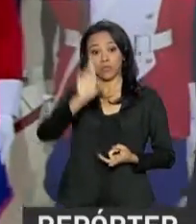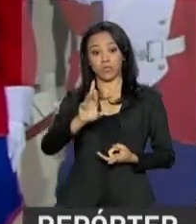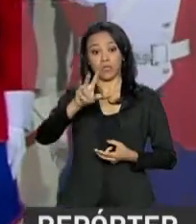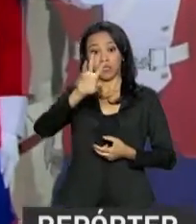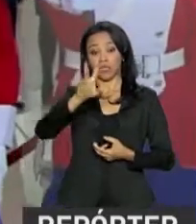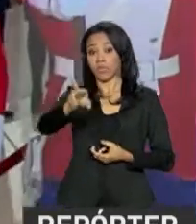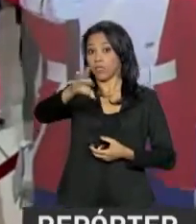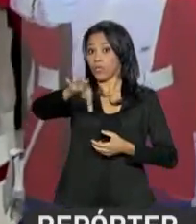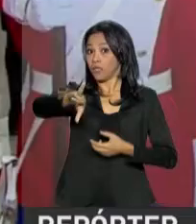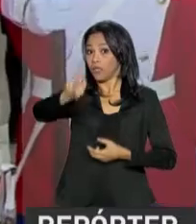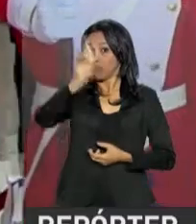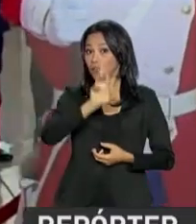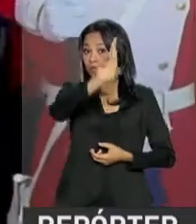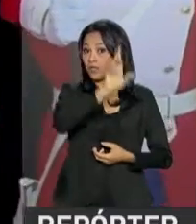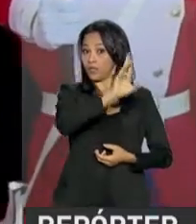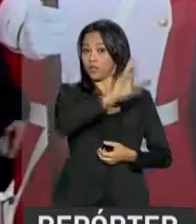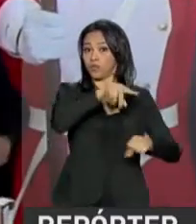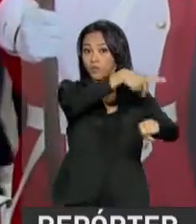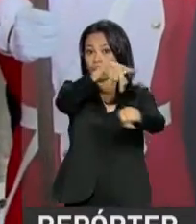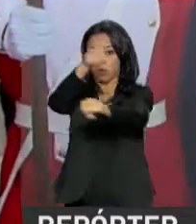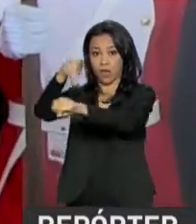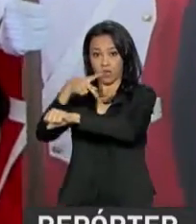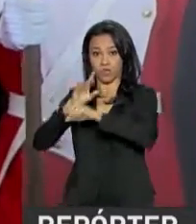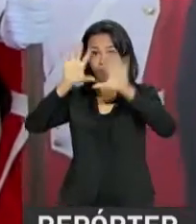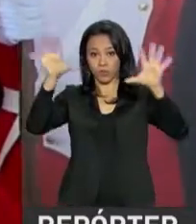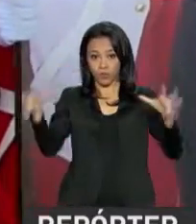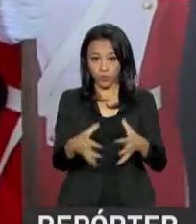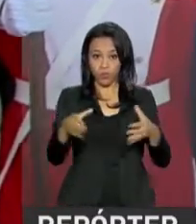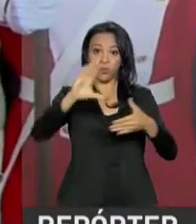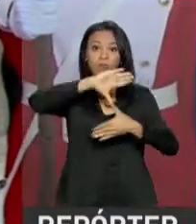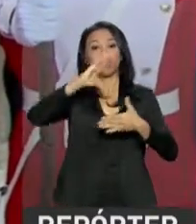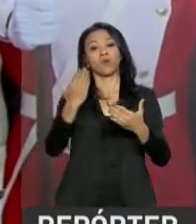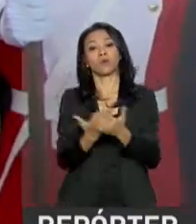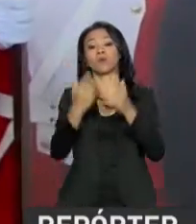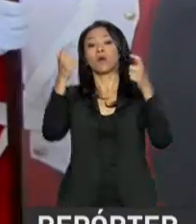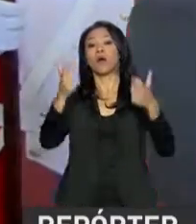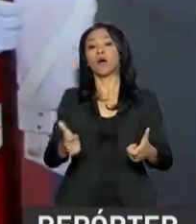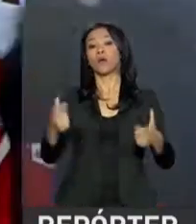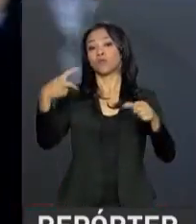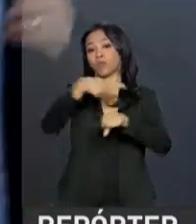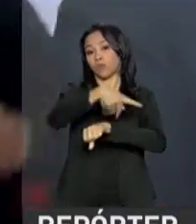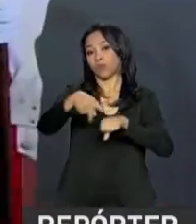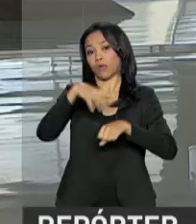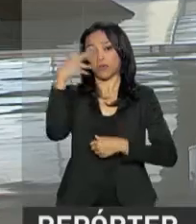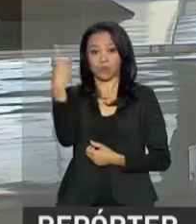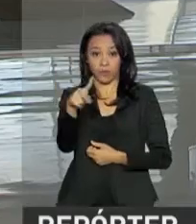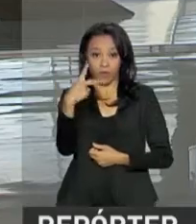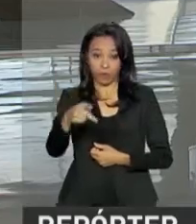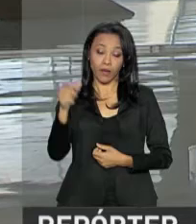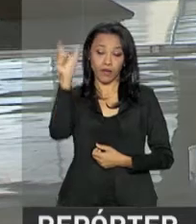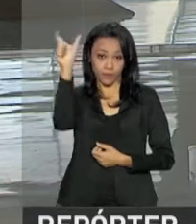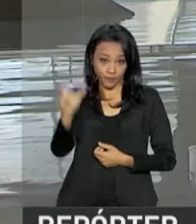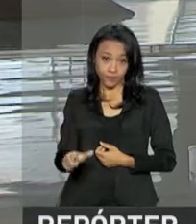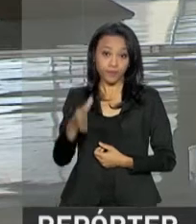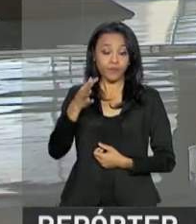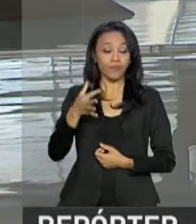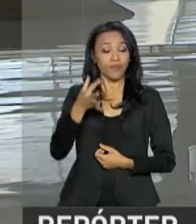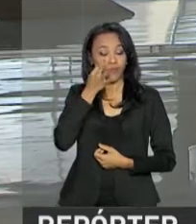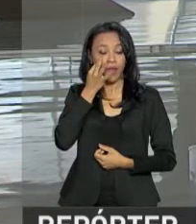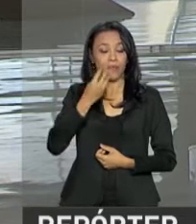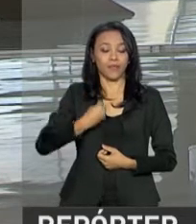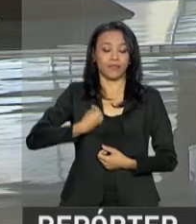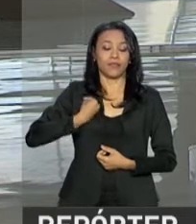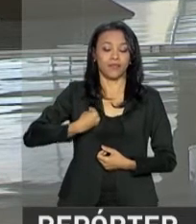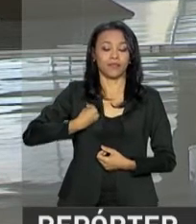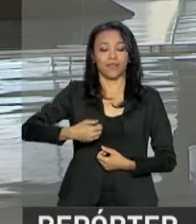compõem o mercosul na sede da conmebol na capital paraguaia a repórter luana carne está em assunção e tem